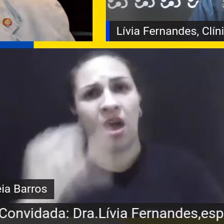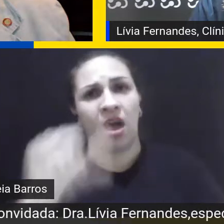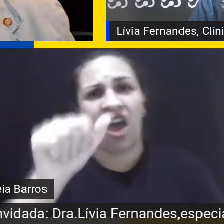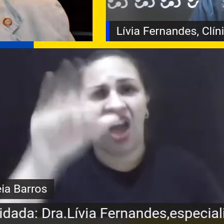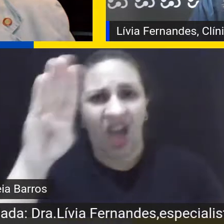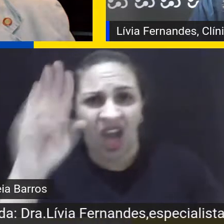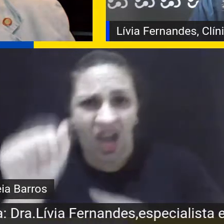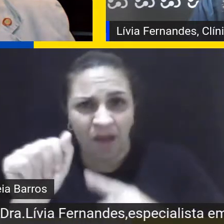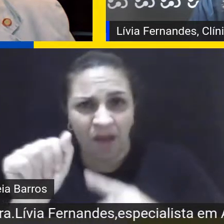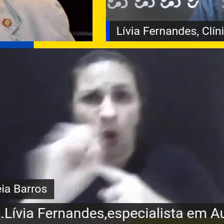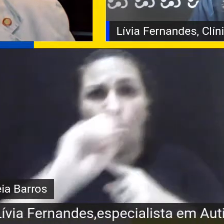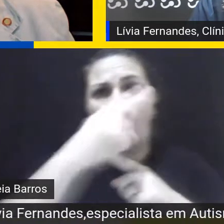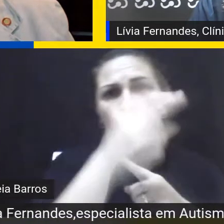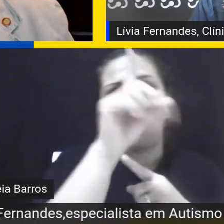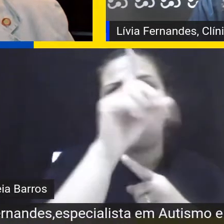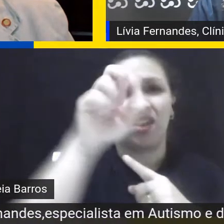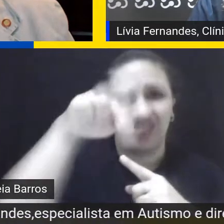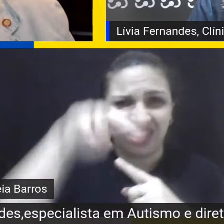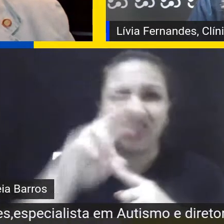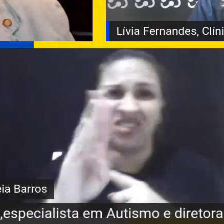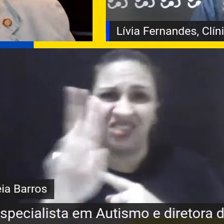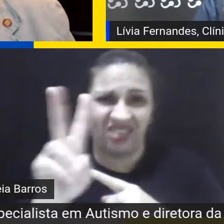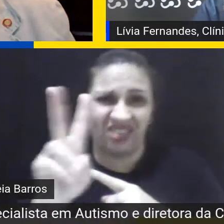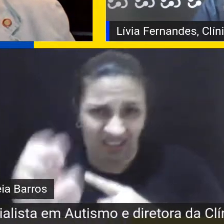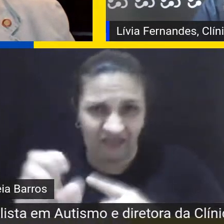Denver? É uma disputa, é?